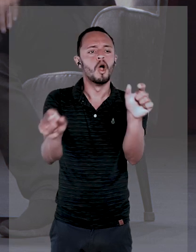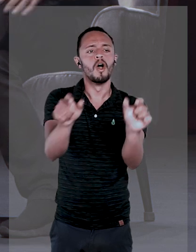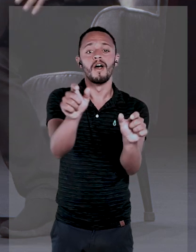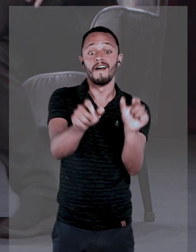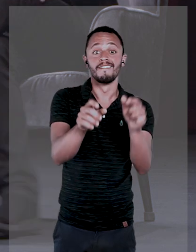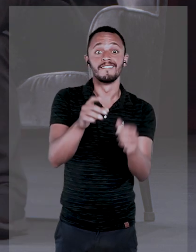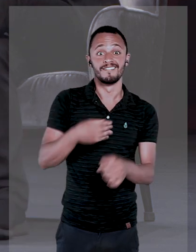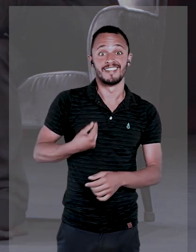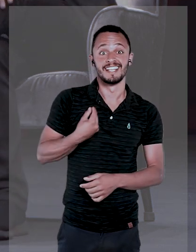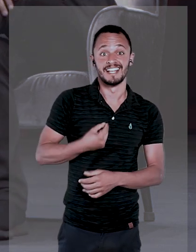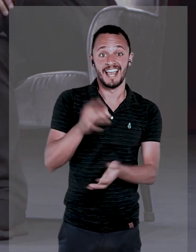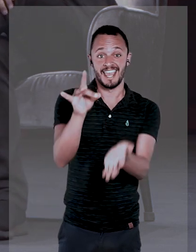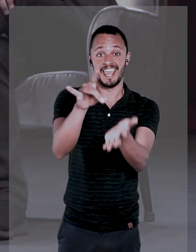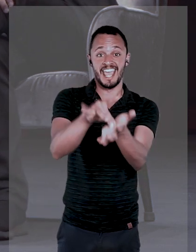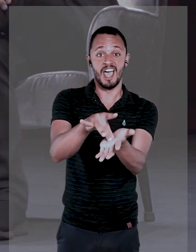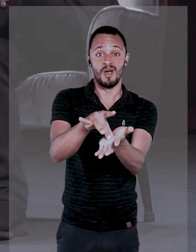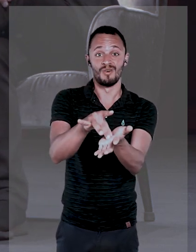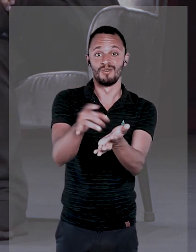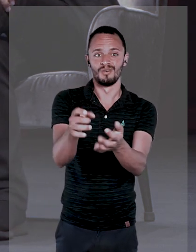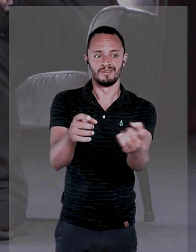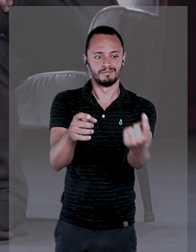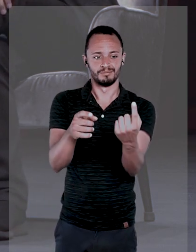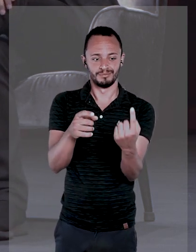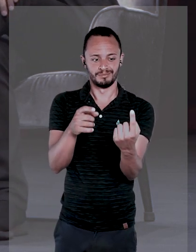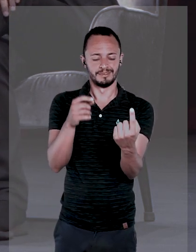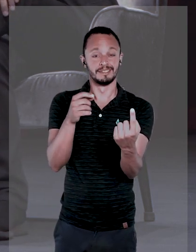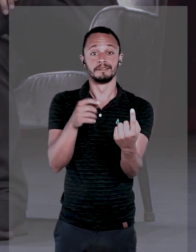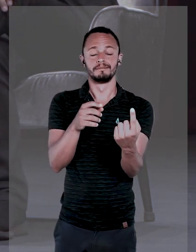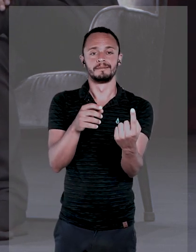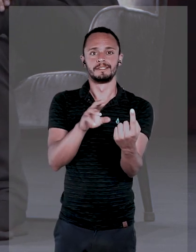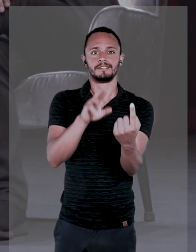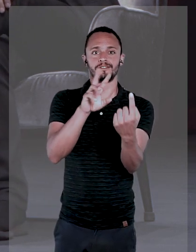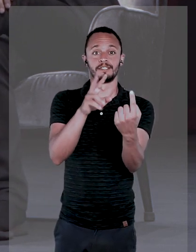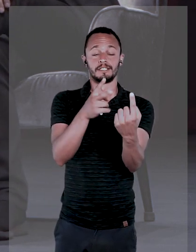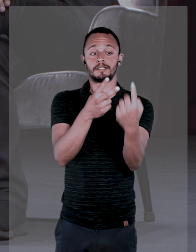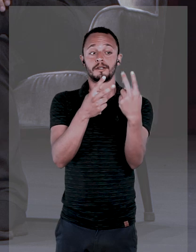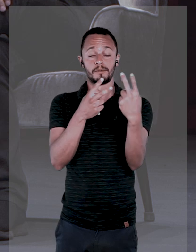finalmente ver como é que são na vida real.